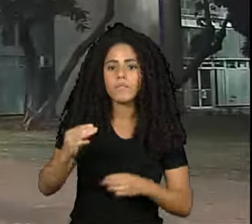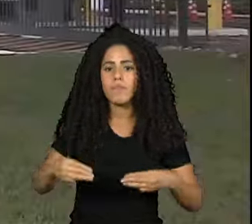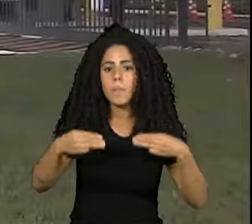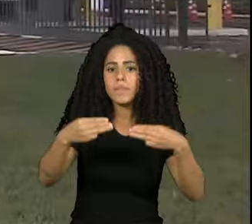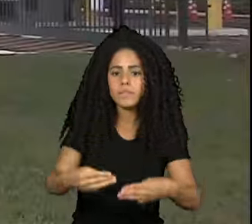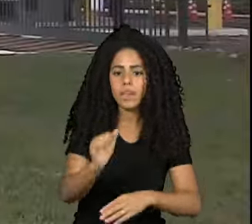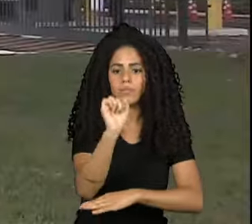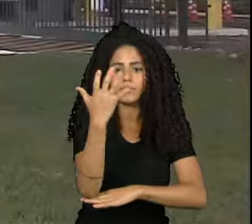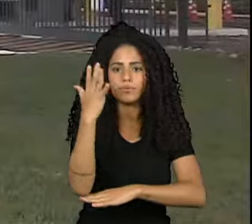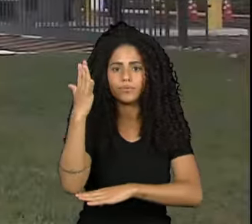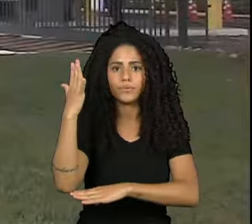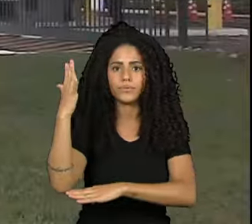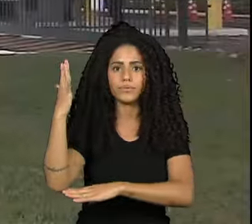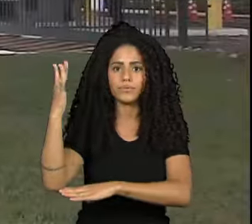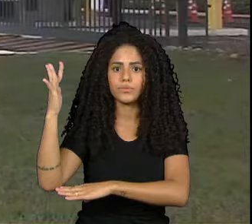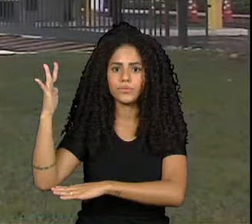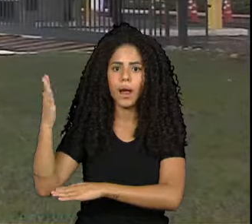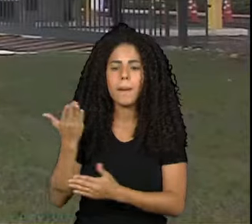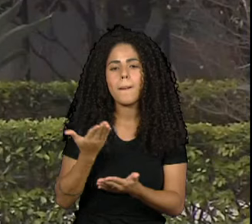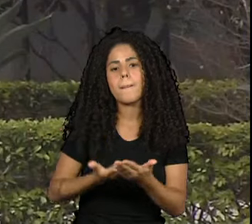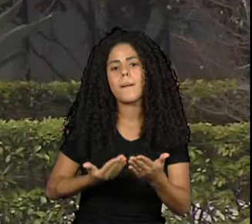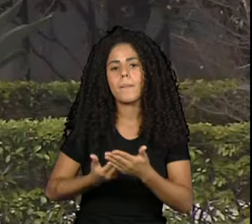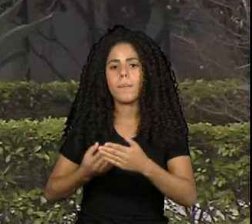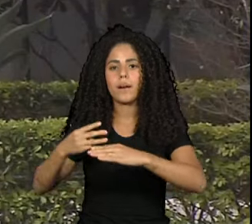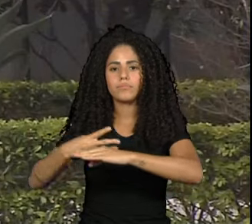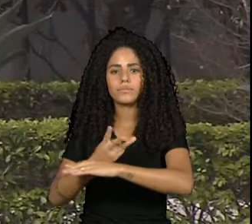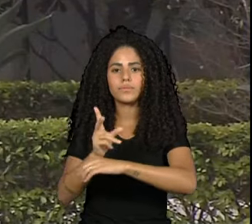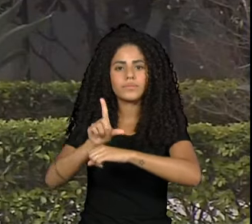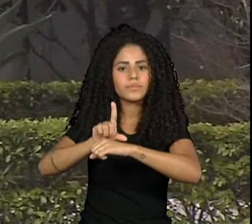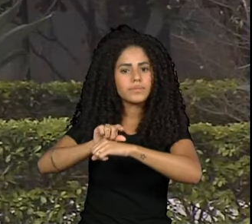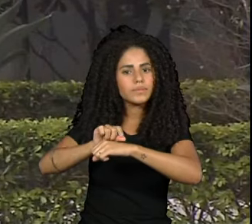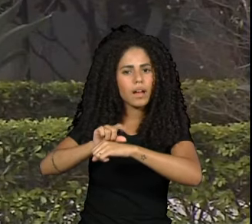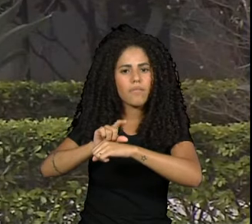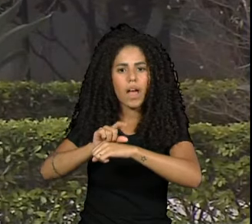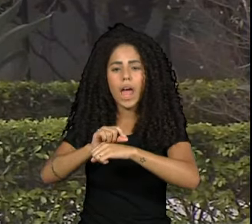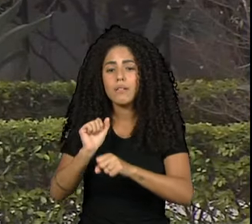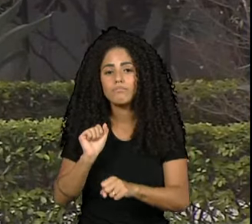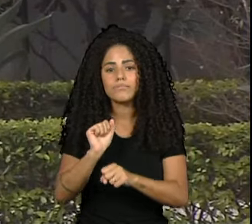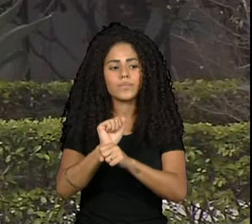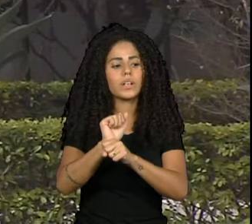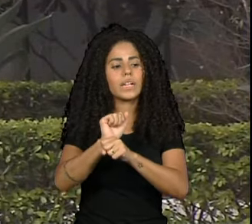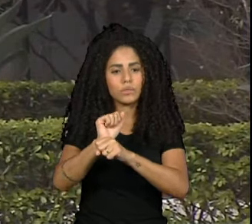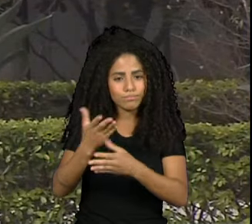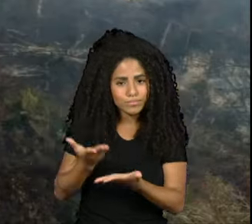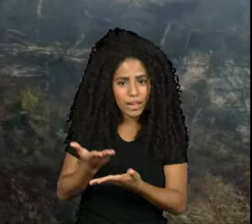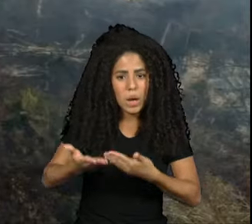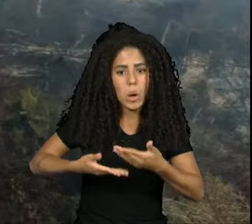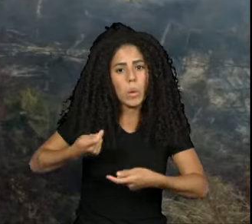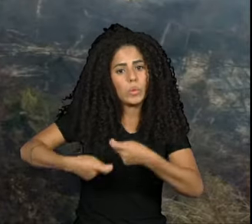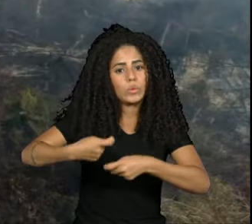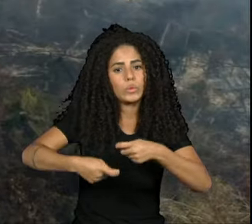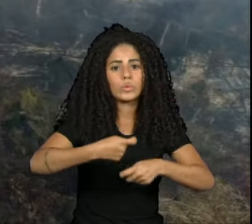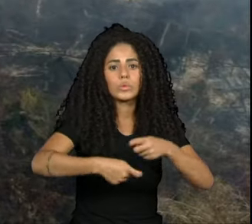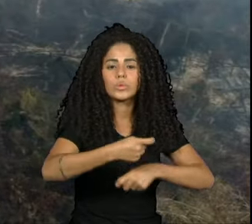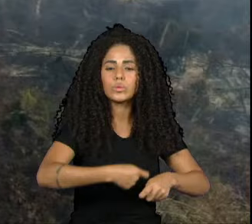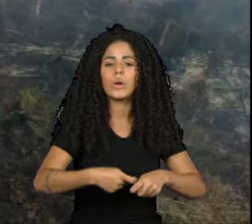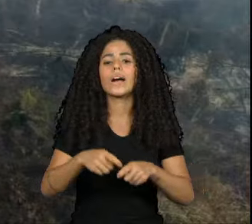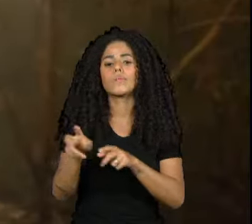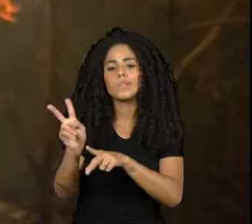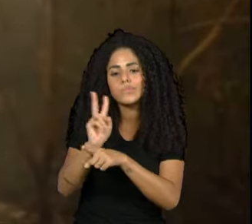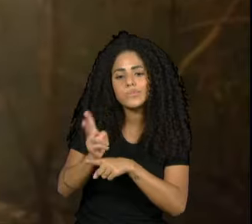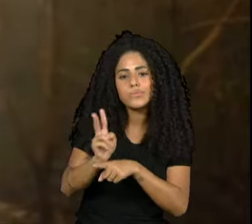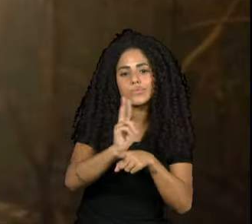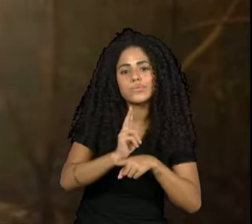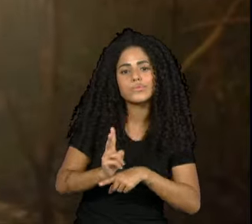Ambiente. Quem mais perde é o IBAMA. Haverá limitação ainda maior de recursos para as ações de prevenção